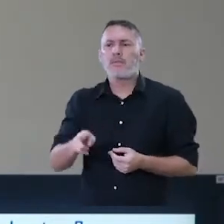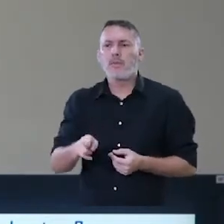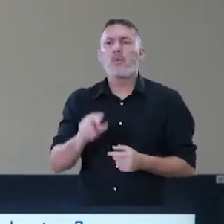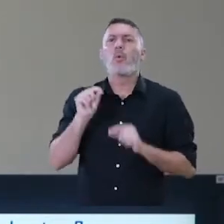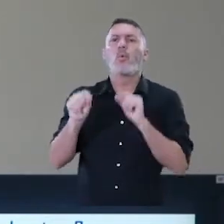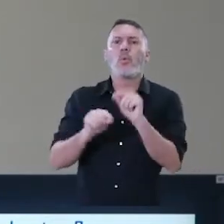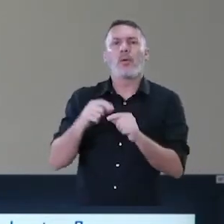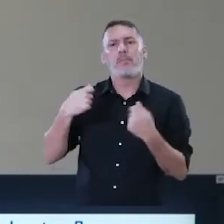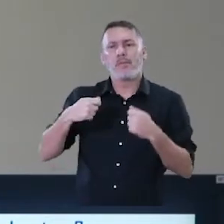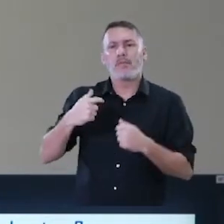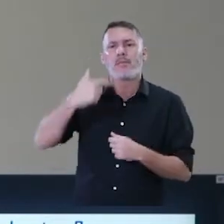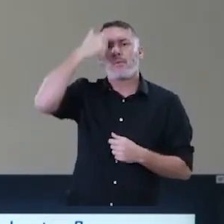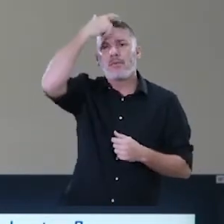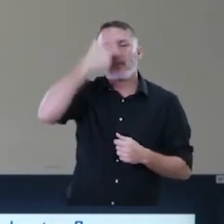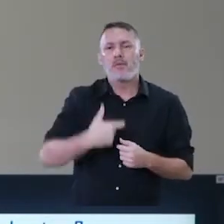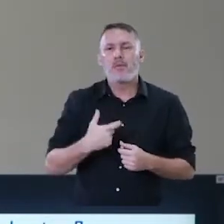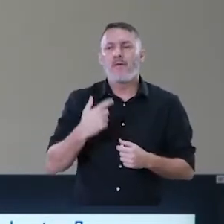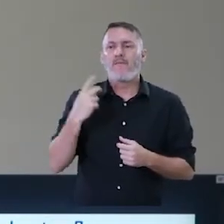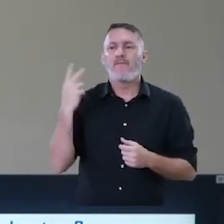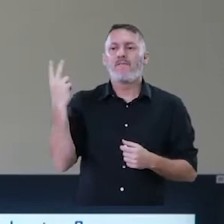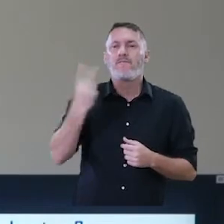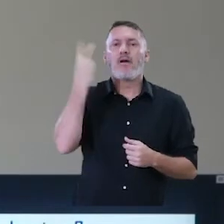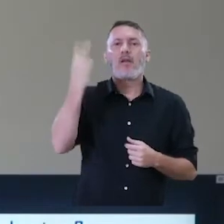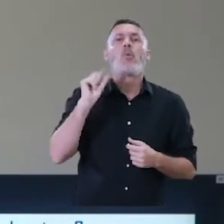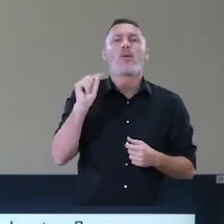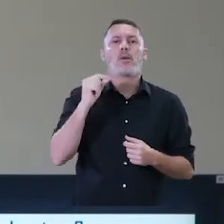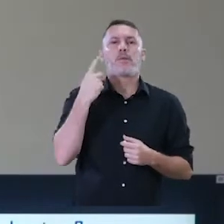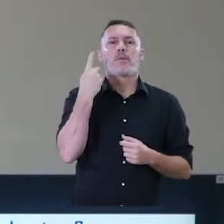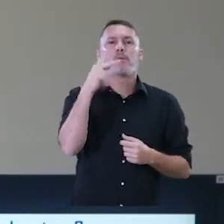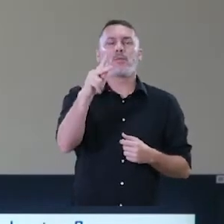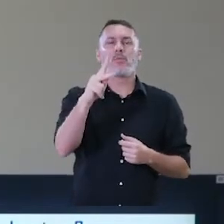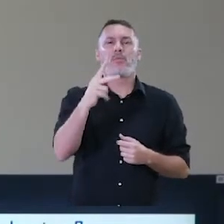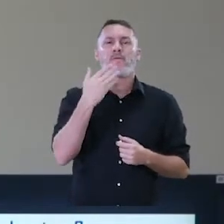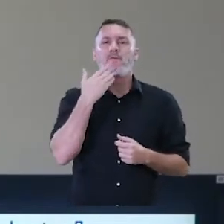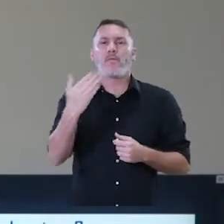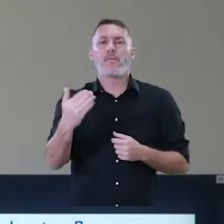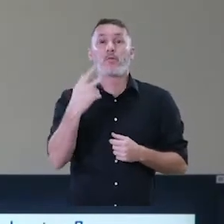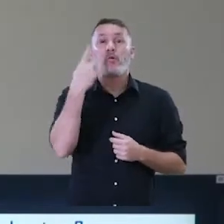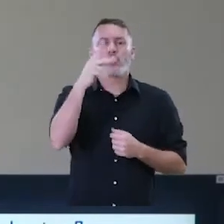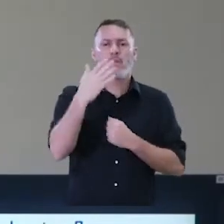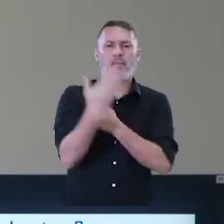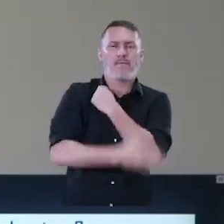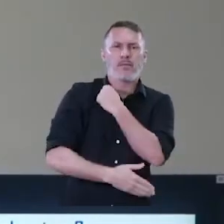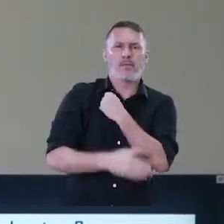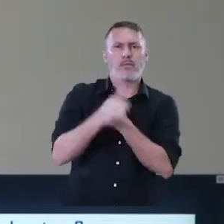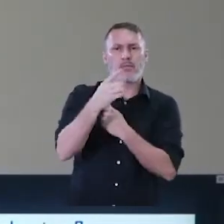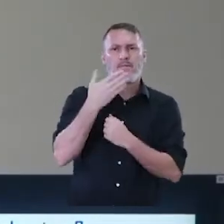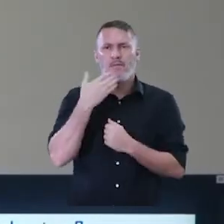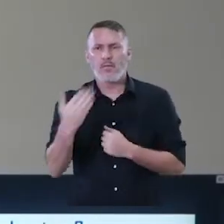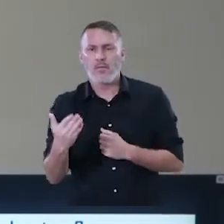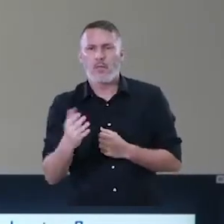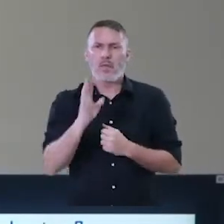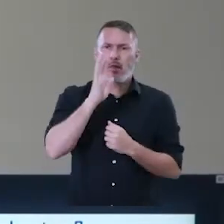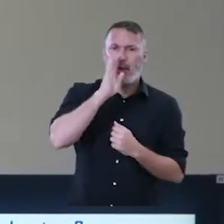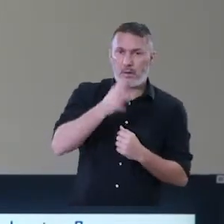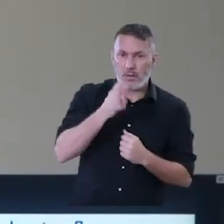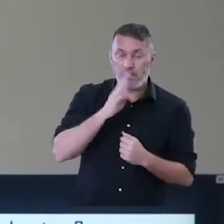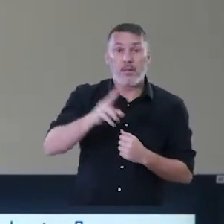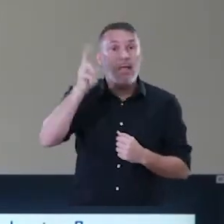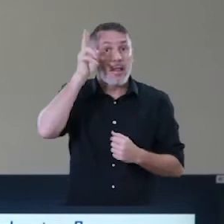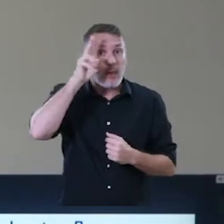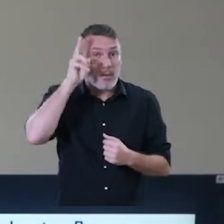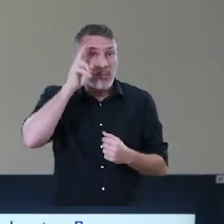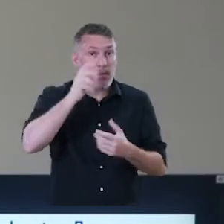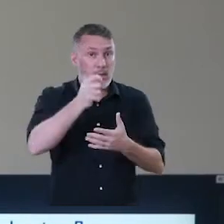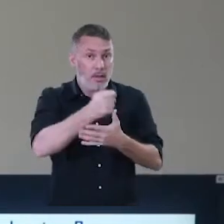resposta ela precisa ter uma palavra com juízo de valor. Palavra com juízo de valor mostra o seu posicionamento, a sua crítica. Lembrando